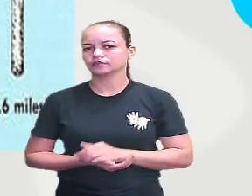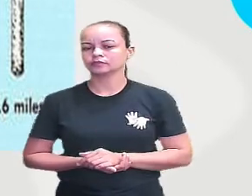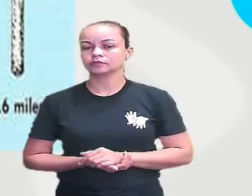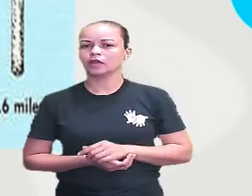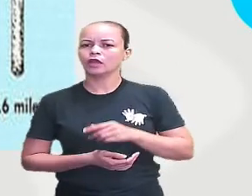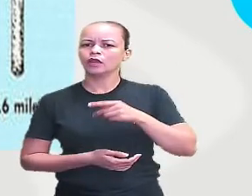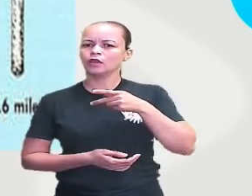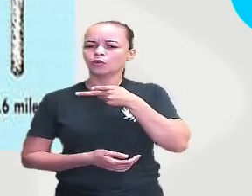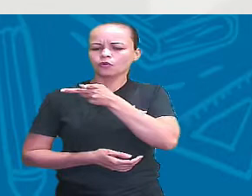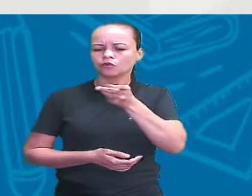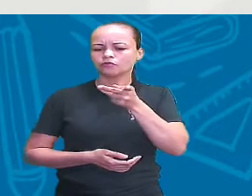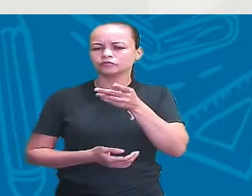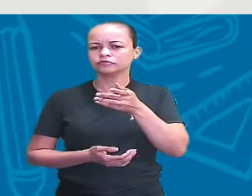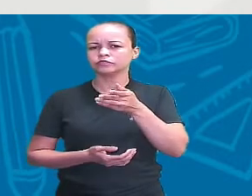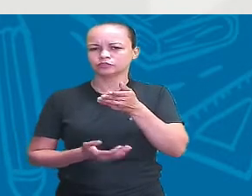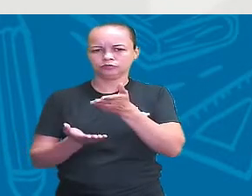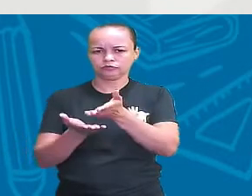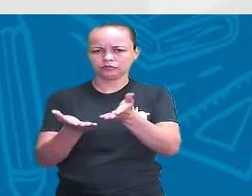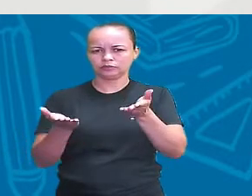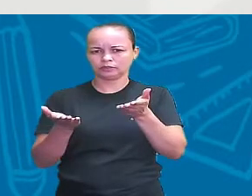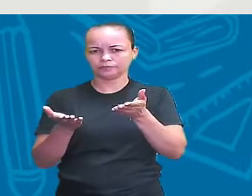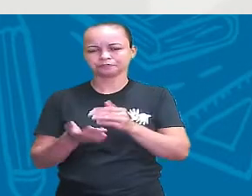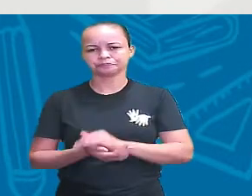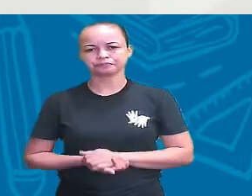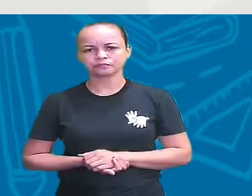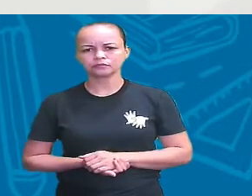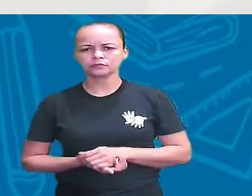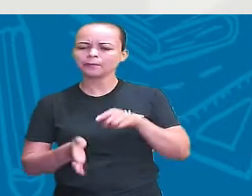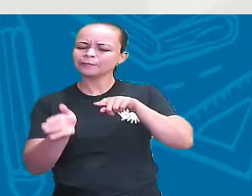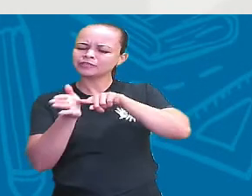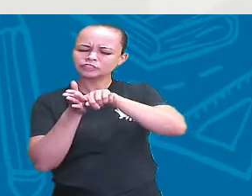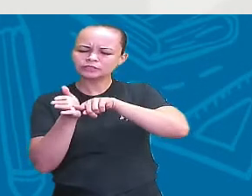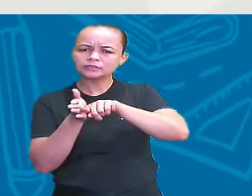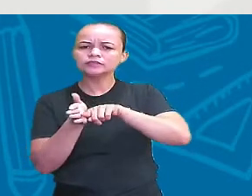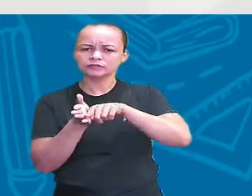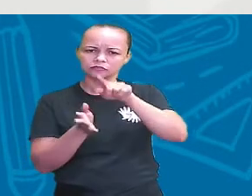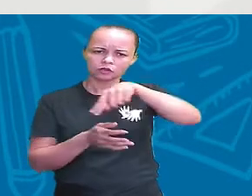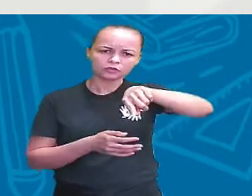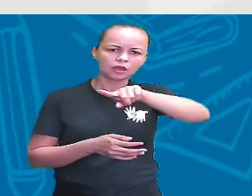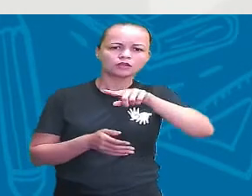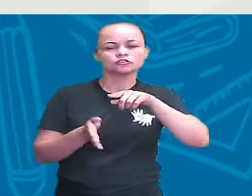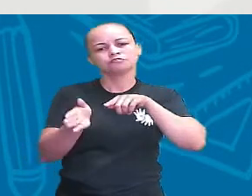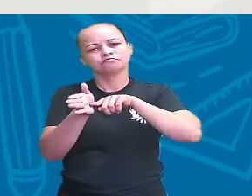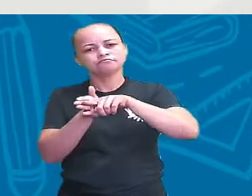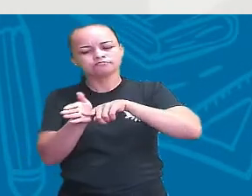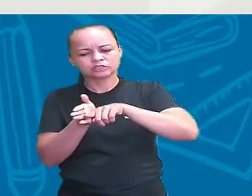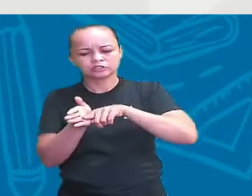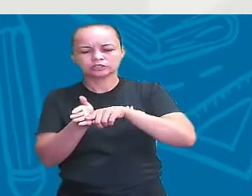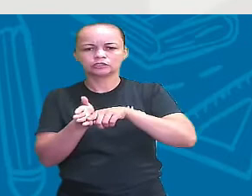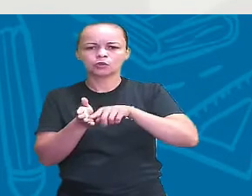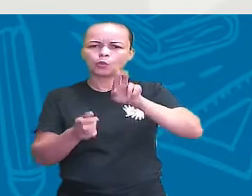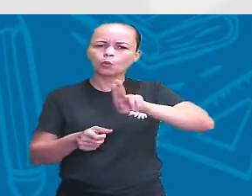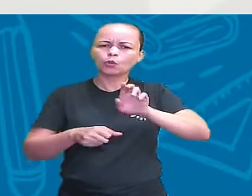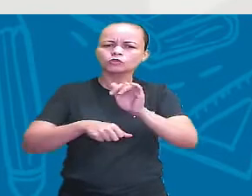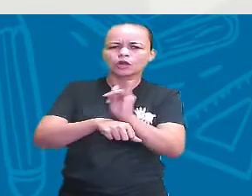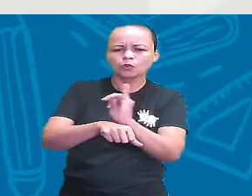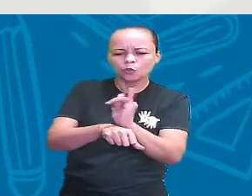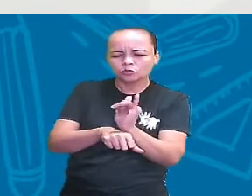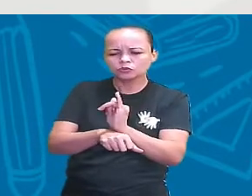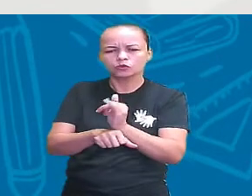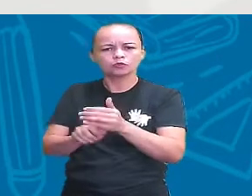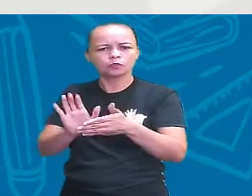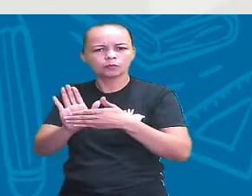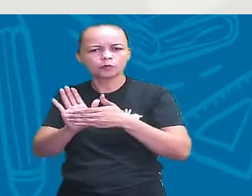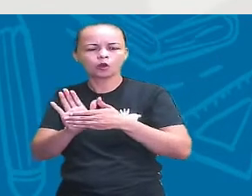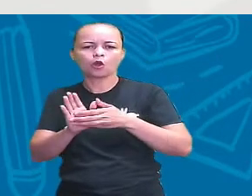você, volta aqui comigo, produção, e eu convido a você a fazer uma pesquisa usando o YouTuber, usando o próprio